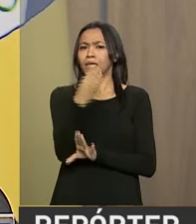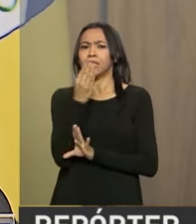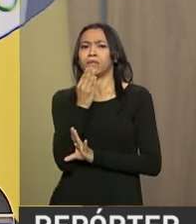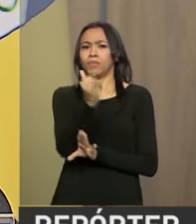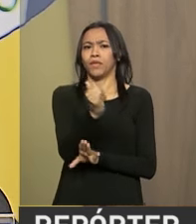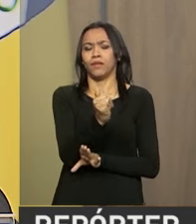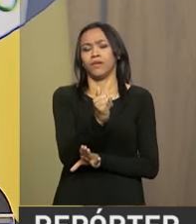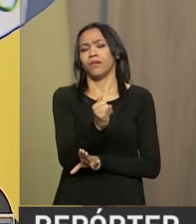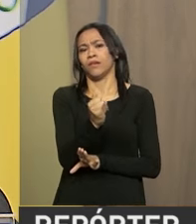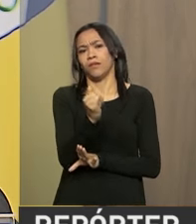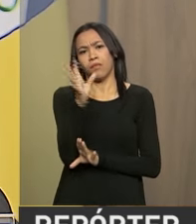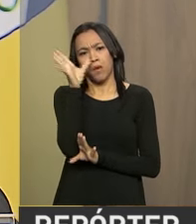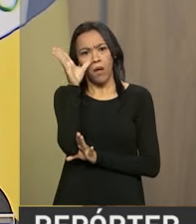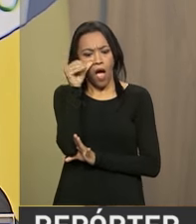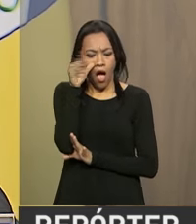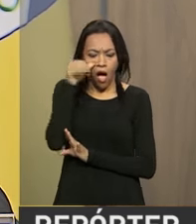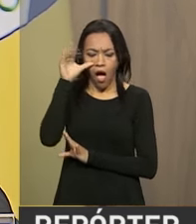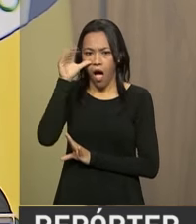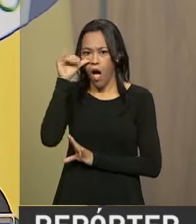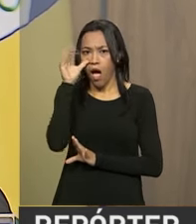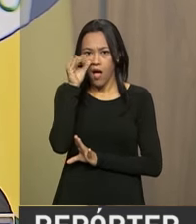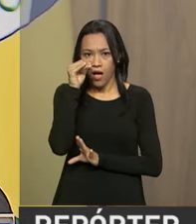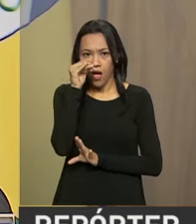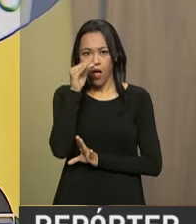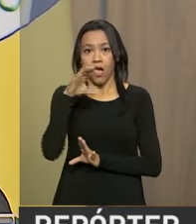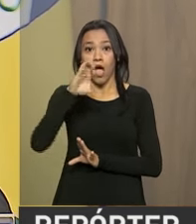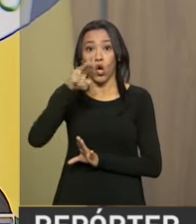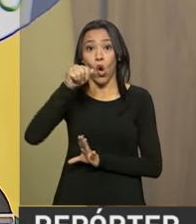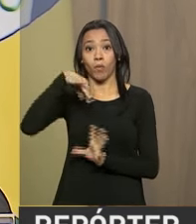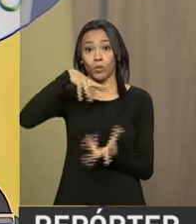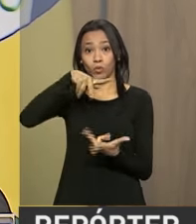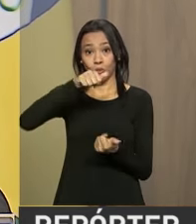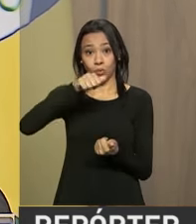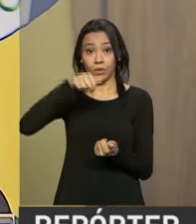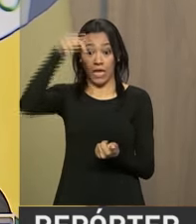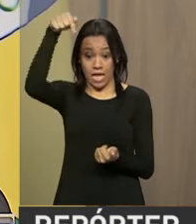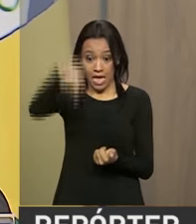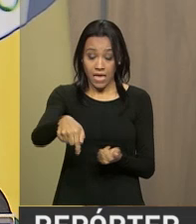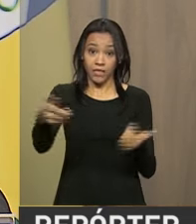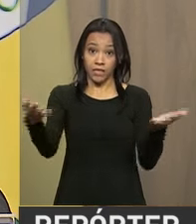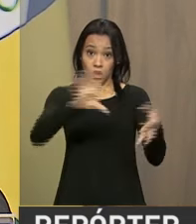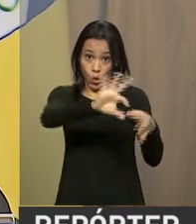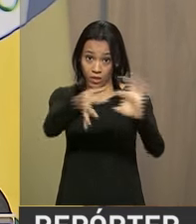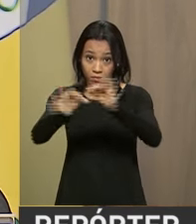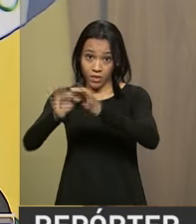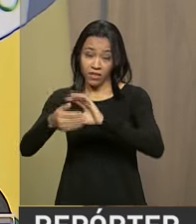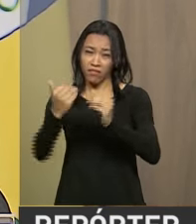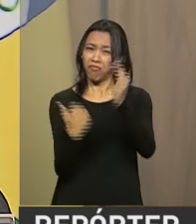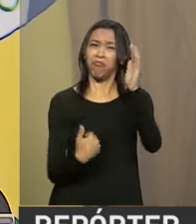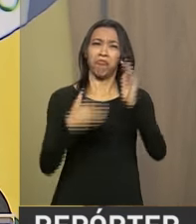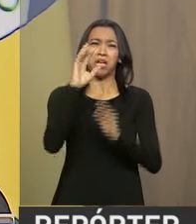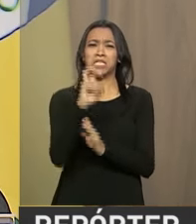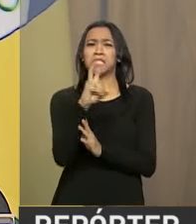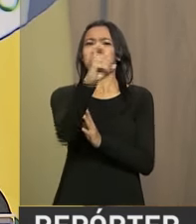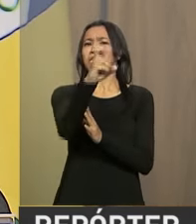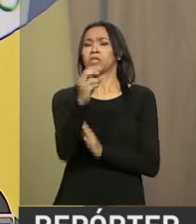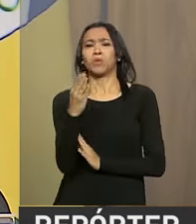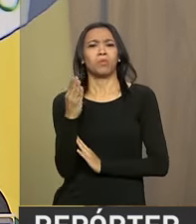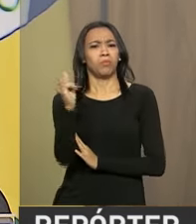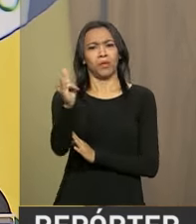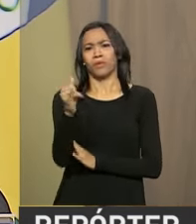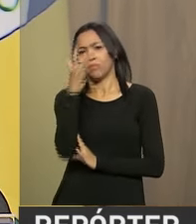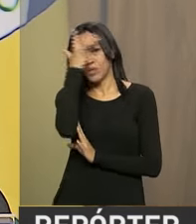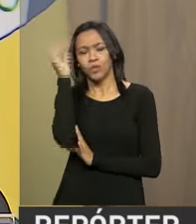3 bilhões de telespectadores no mundo inteiro. Esse evento olímpico vai chegar a 5 bilhões de